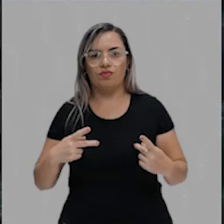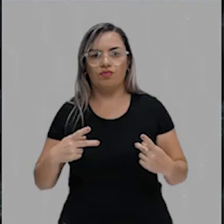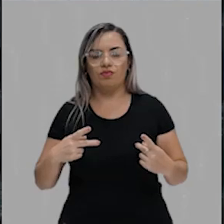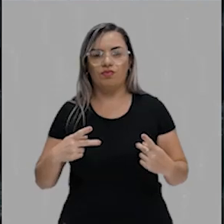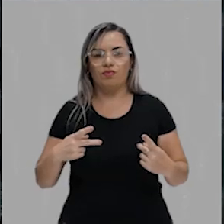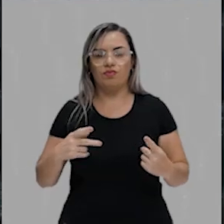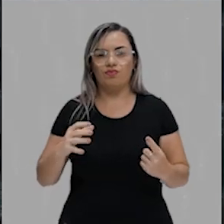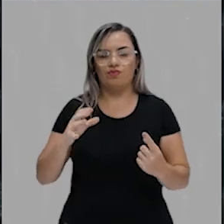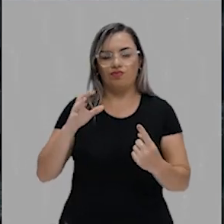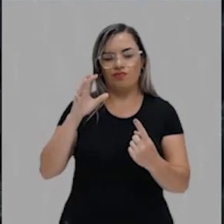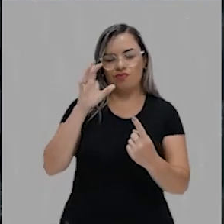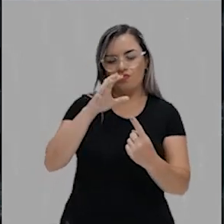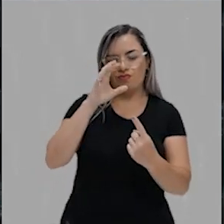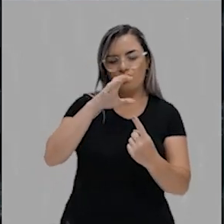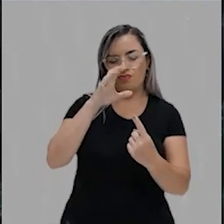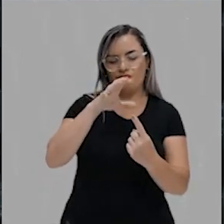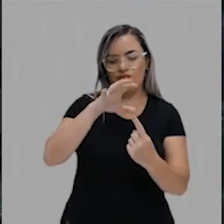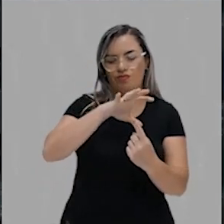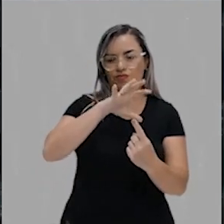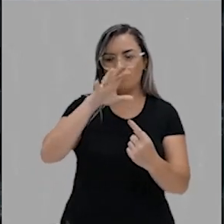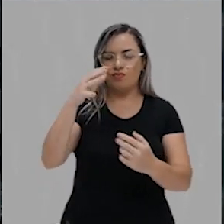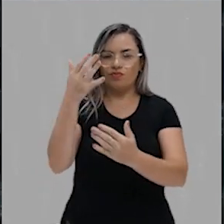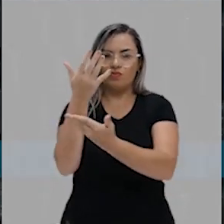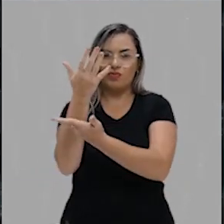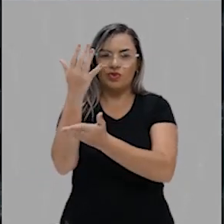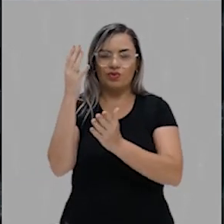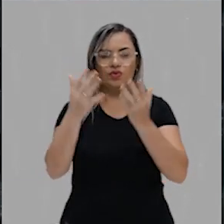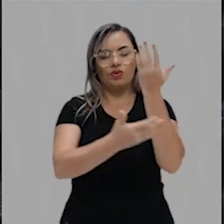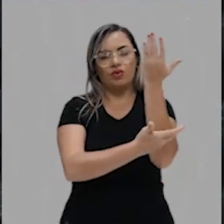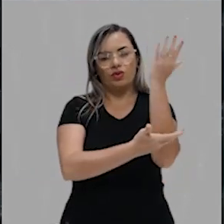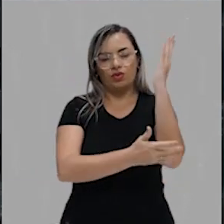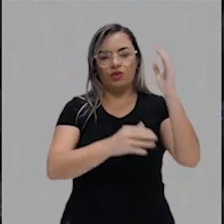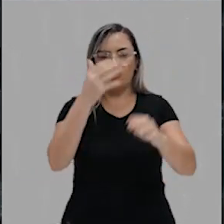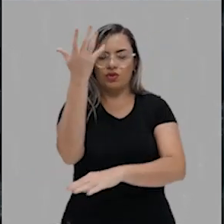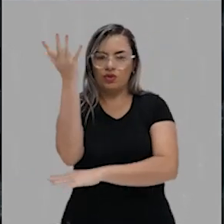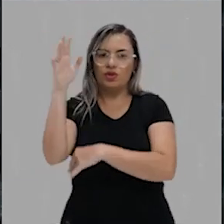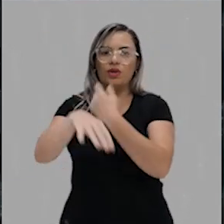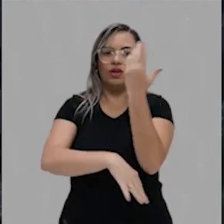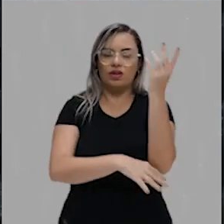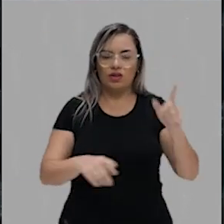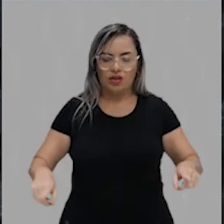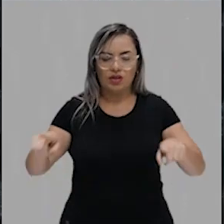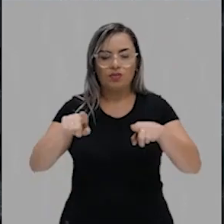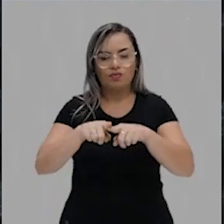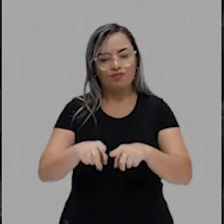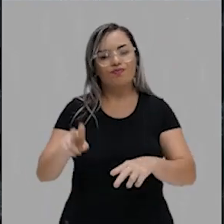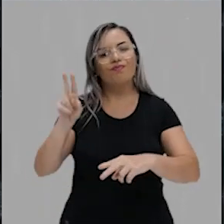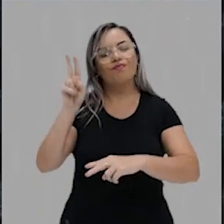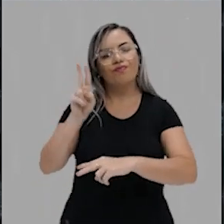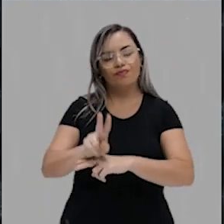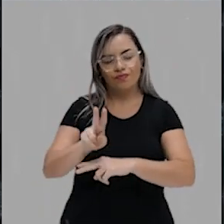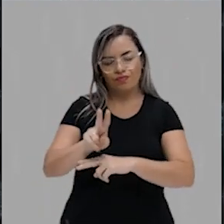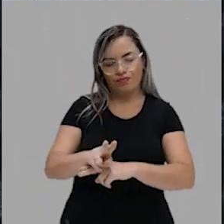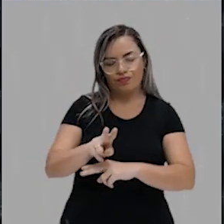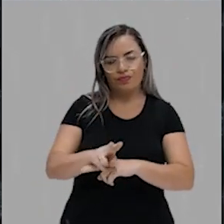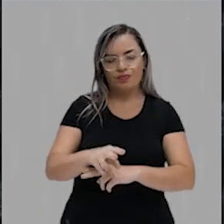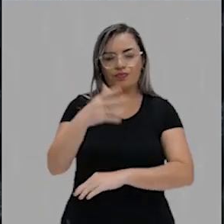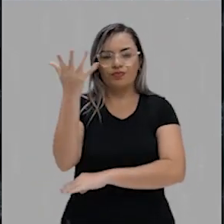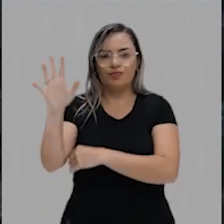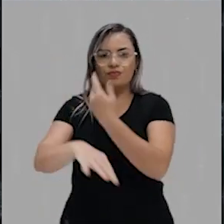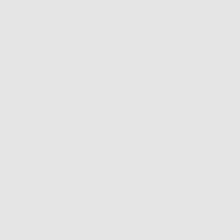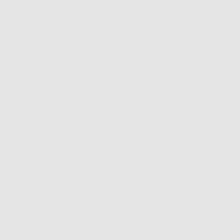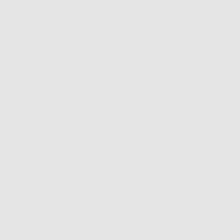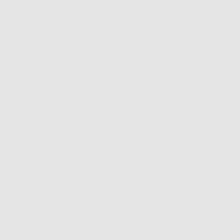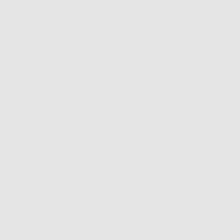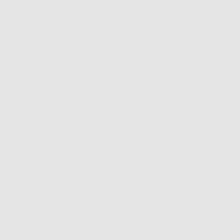que destroem o planeta, nós também podemos promover atitudes que protejam o nosso planeta. Então, fique com Deus. Até a próxima aula. Tchau, tchau.